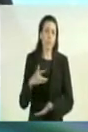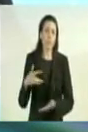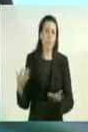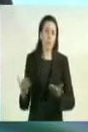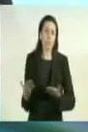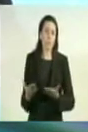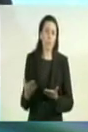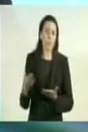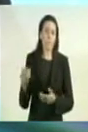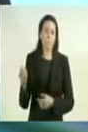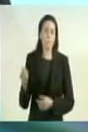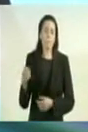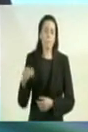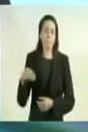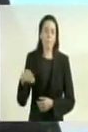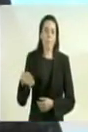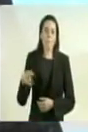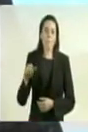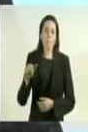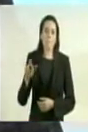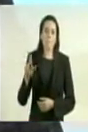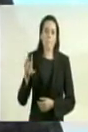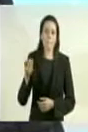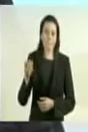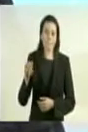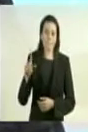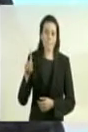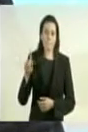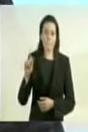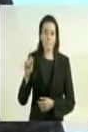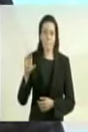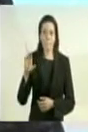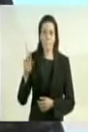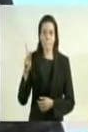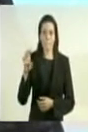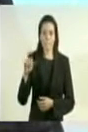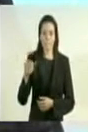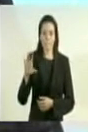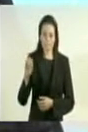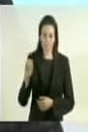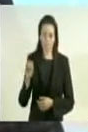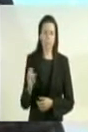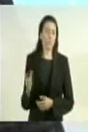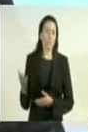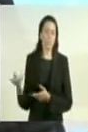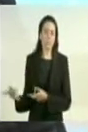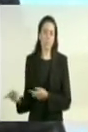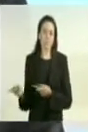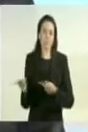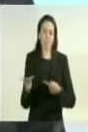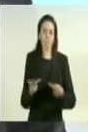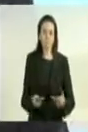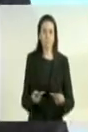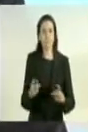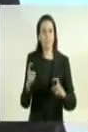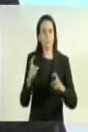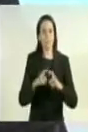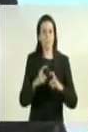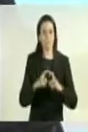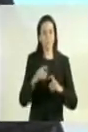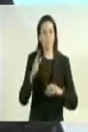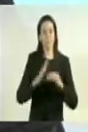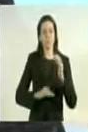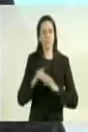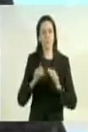porque convida para dirigir a saúde do Estado um profissional, um médico, que já passou por essa casa,